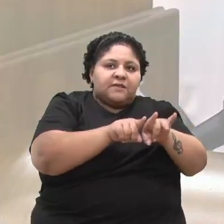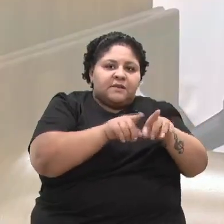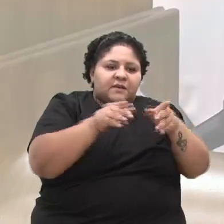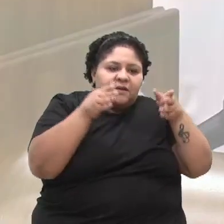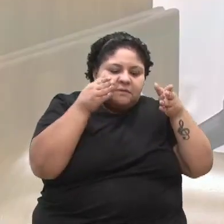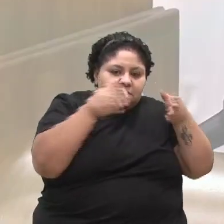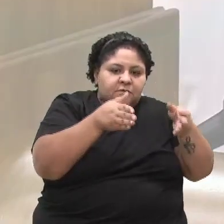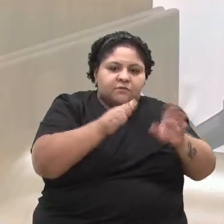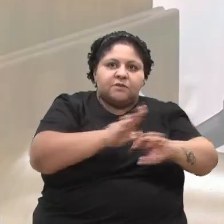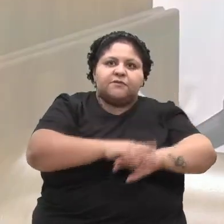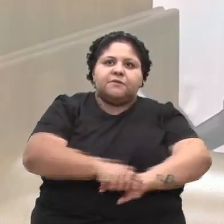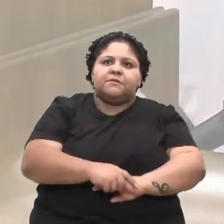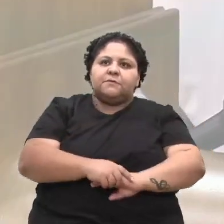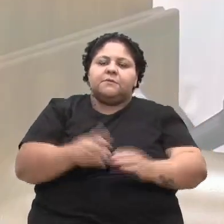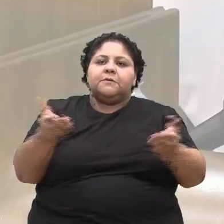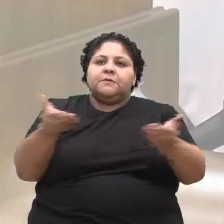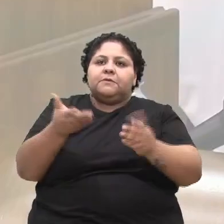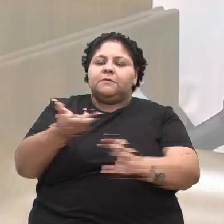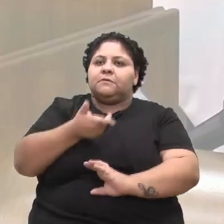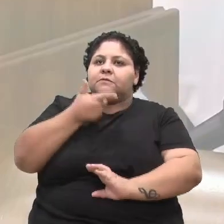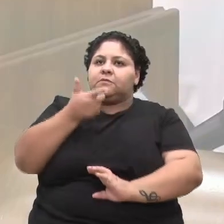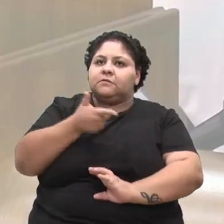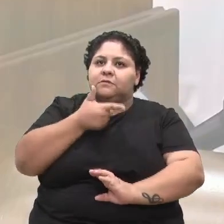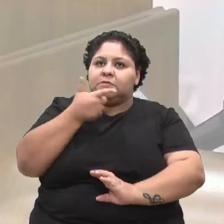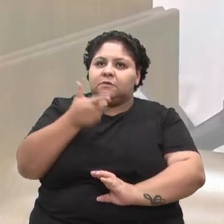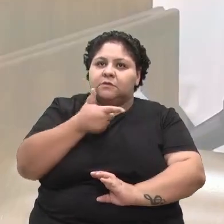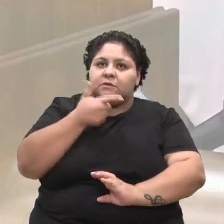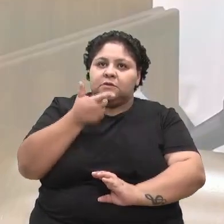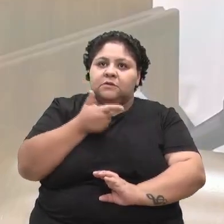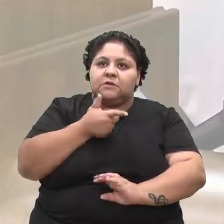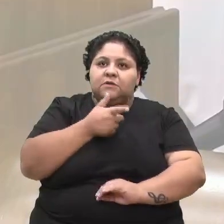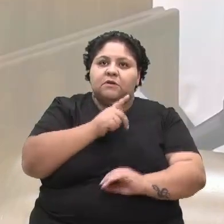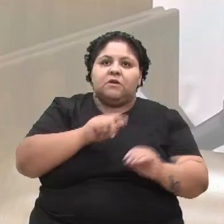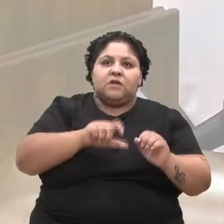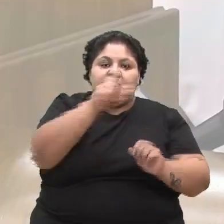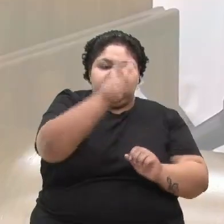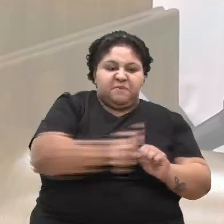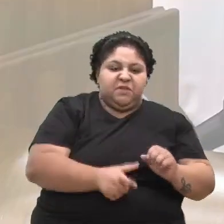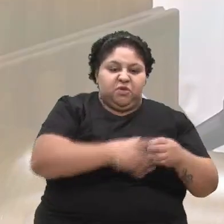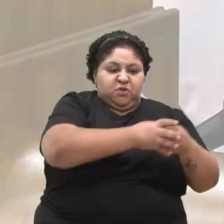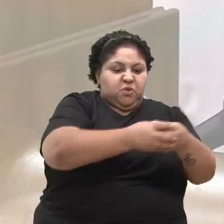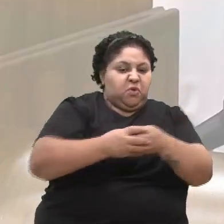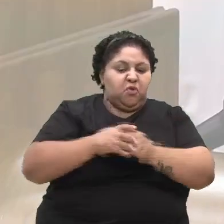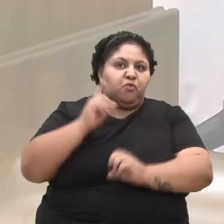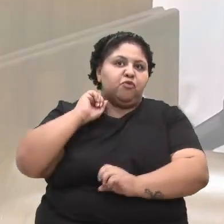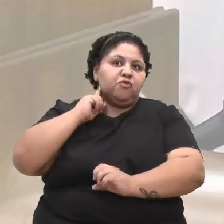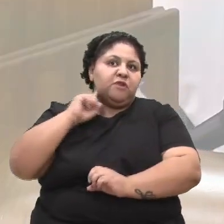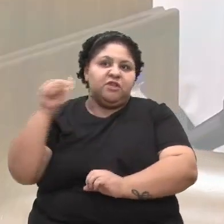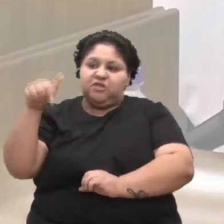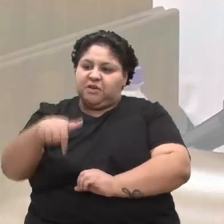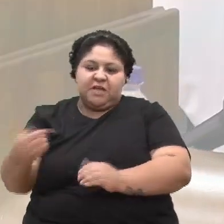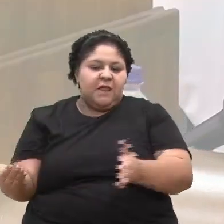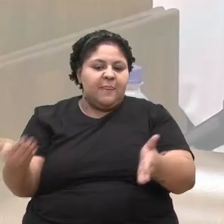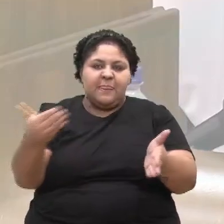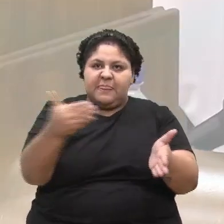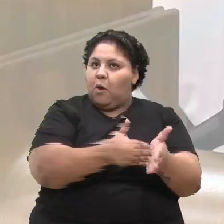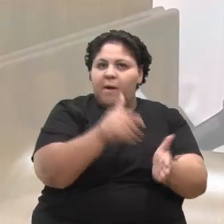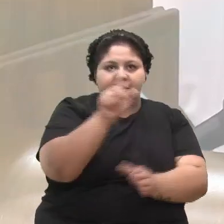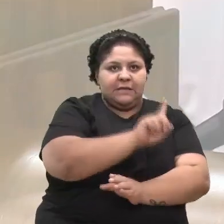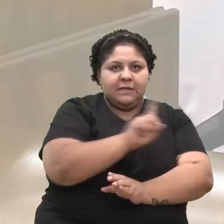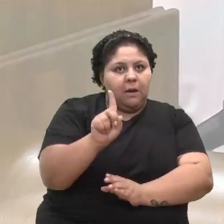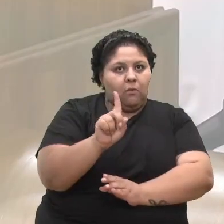Eu quero reiterar que a máfia do lixo nessa cidade não entra. Aqui não vai